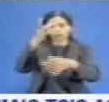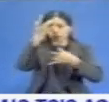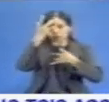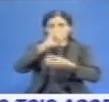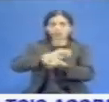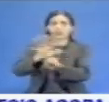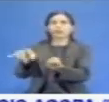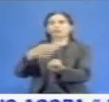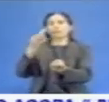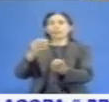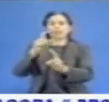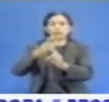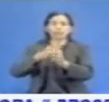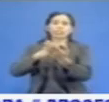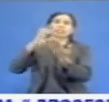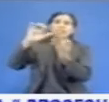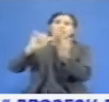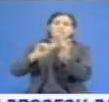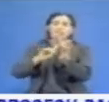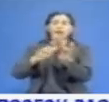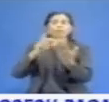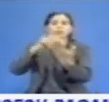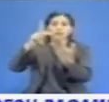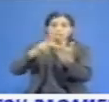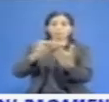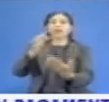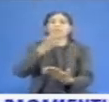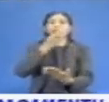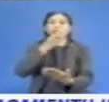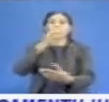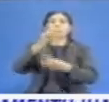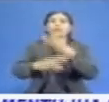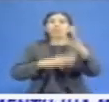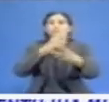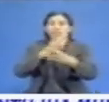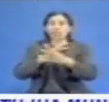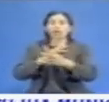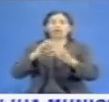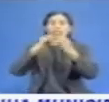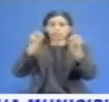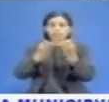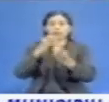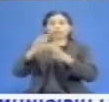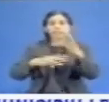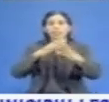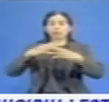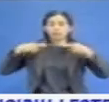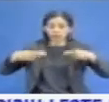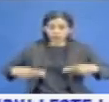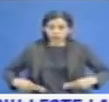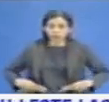Icus Fulanzaneiro Liuba, Programa Bayang Mundial, Organização Mundial da Saúde, no Comunidade